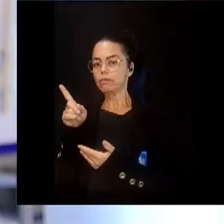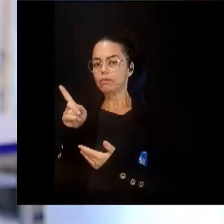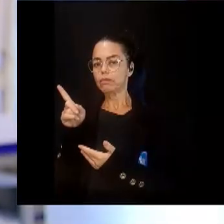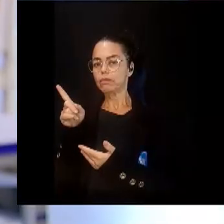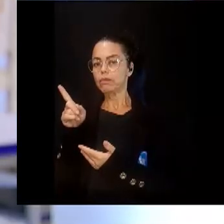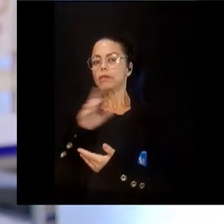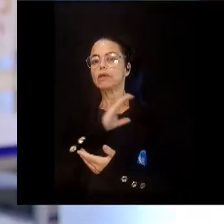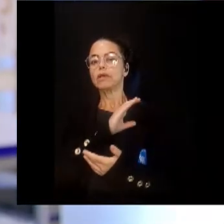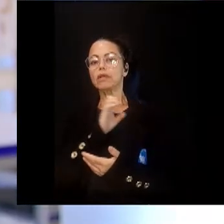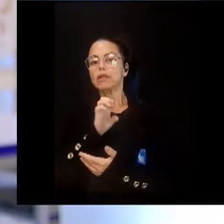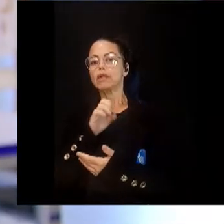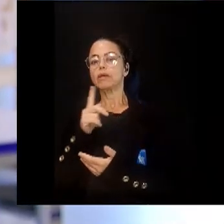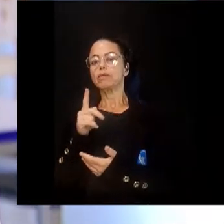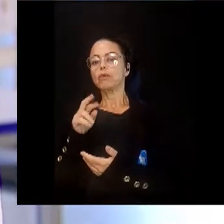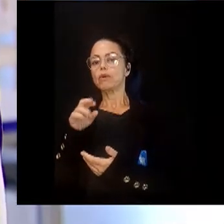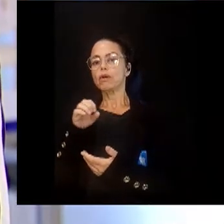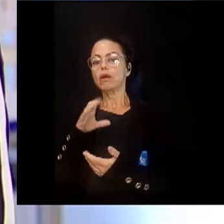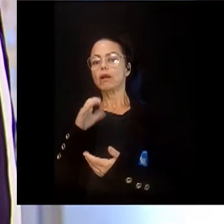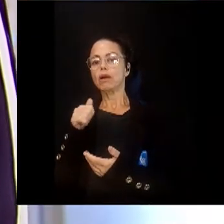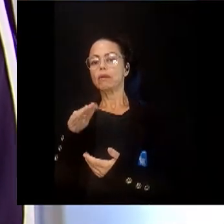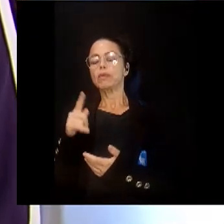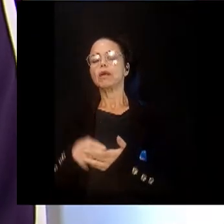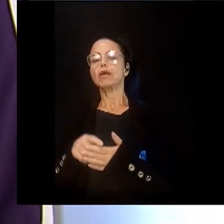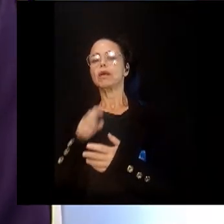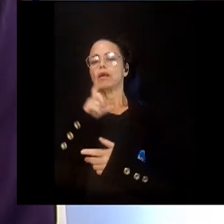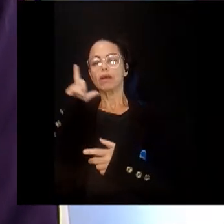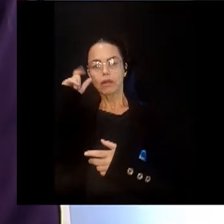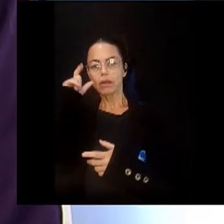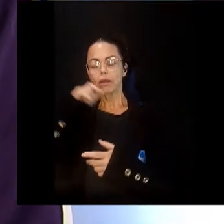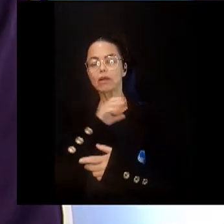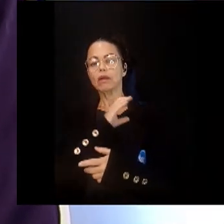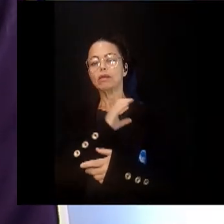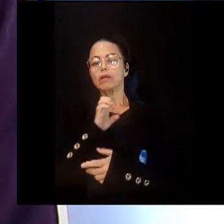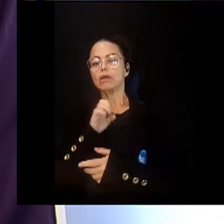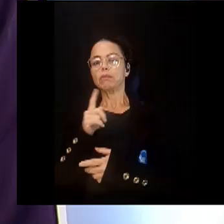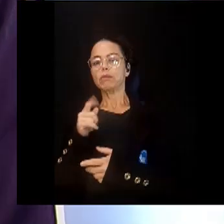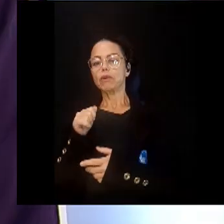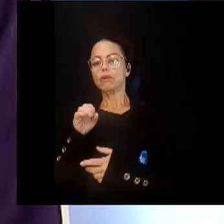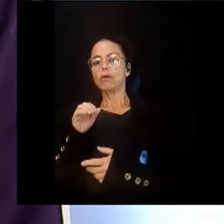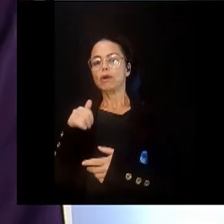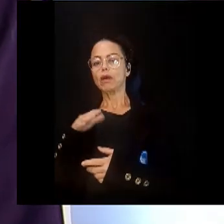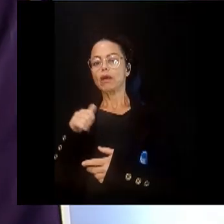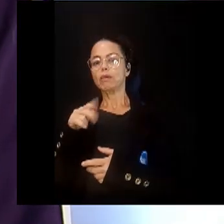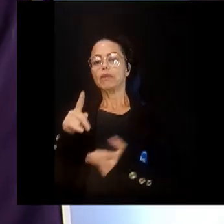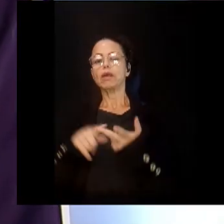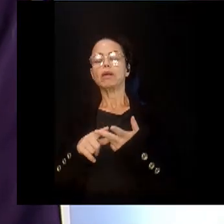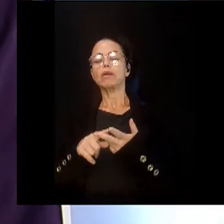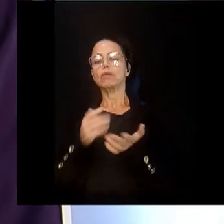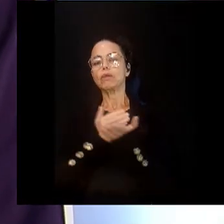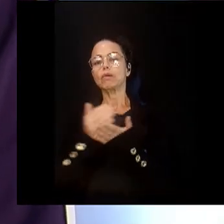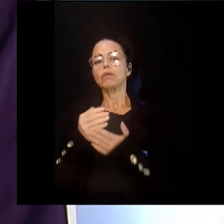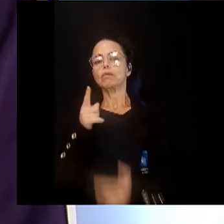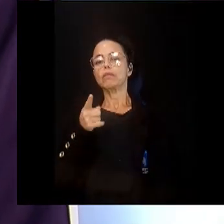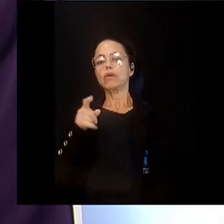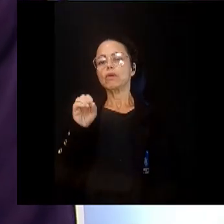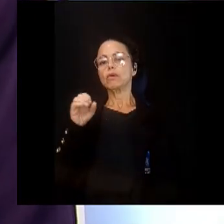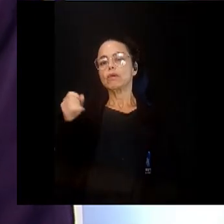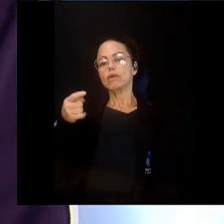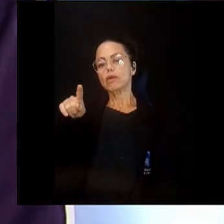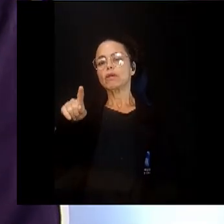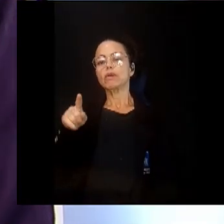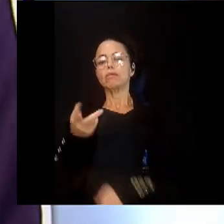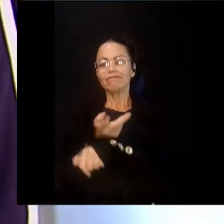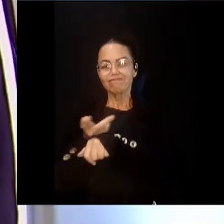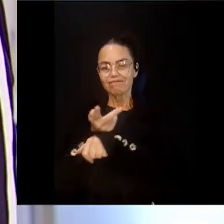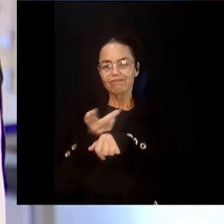fumec.sp.gov.br/Ceprocamp e o nosso Instagram também, que é Ceprocamp. No início foram 1.800 vagas que já foram preenchidas, né? A procura foi grande, teve bastante gente